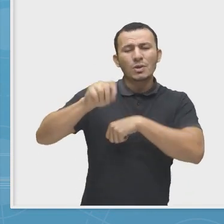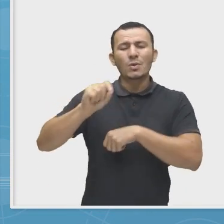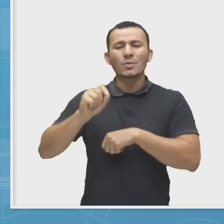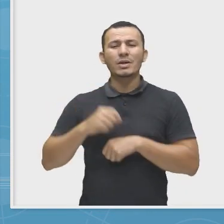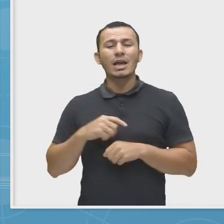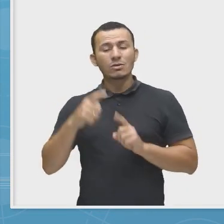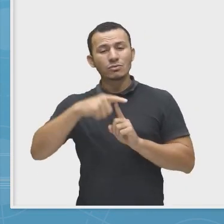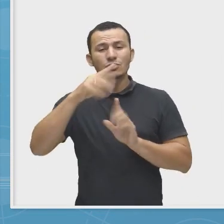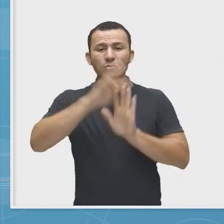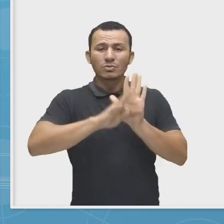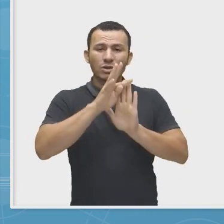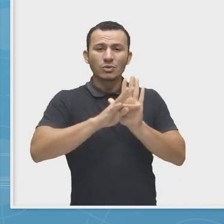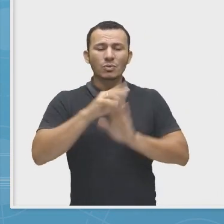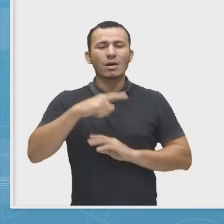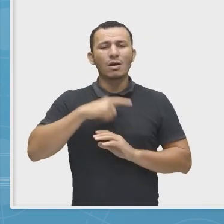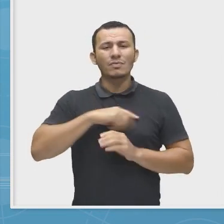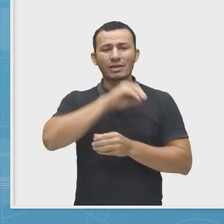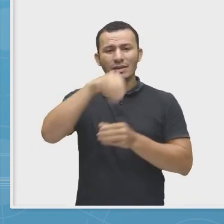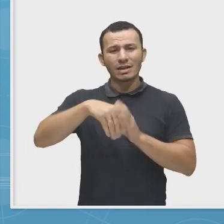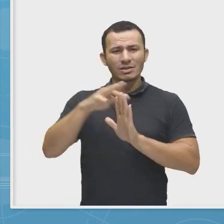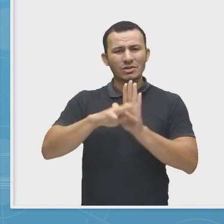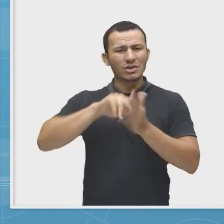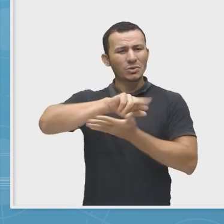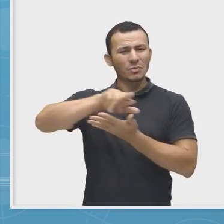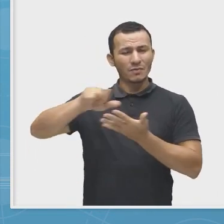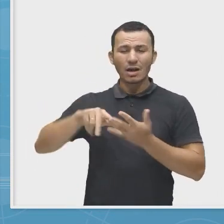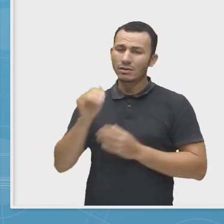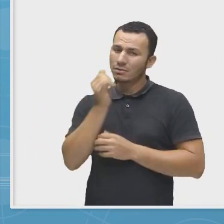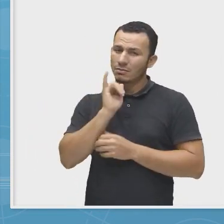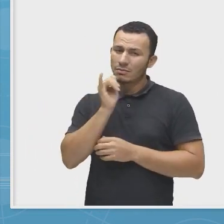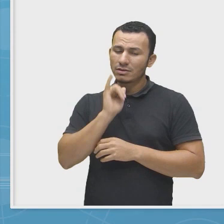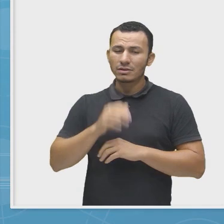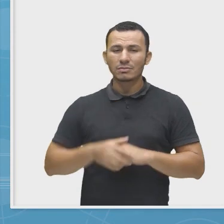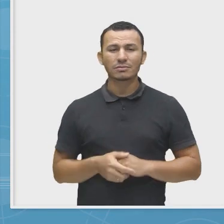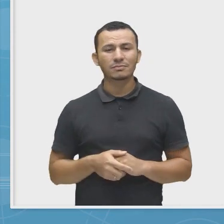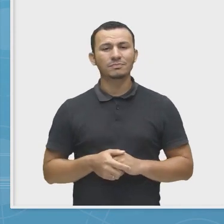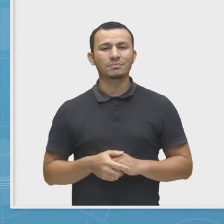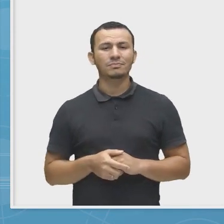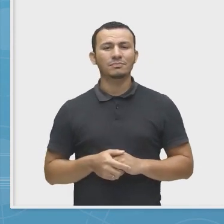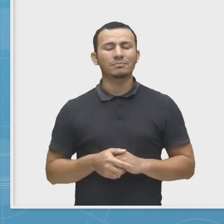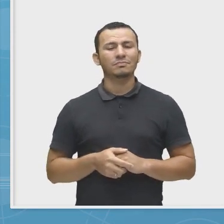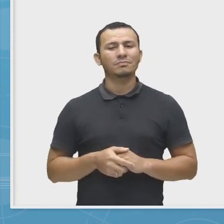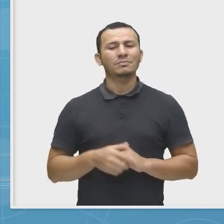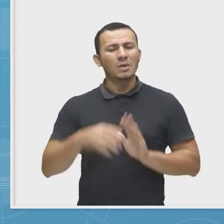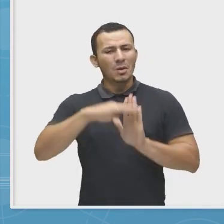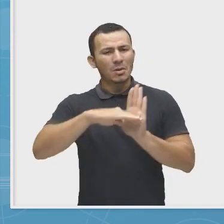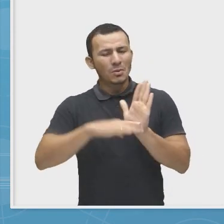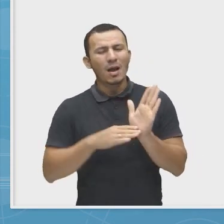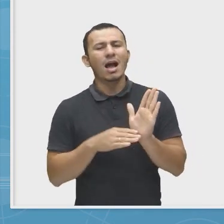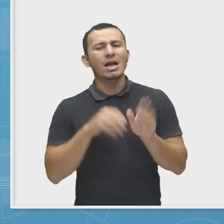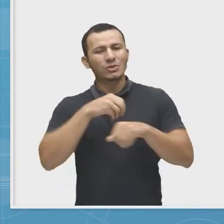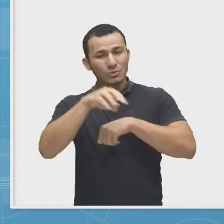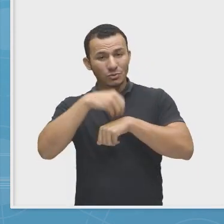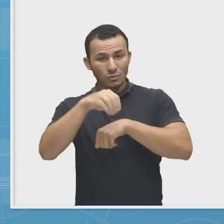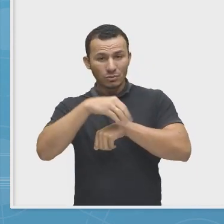tipo textual observável em diferentes gêneros textuais, como, por exemplo, nós temos aí os manuais de instrução,